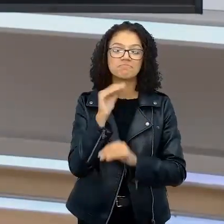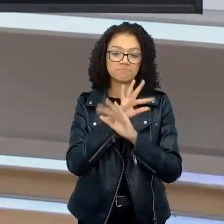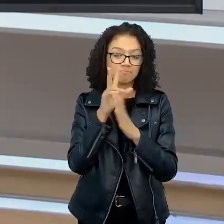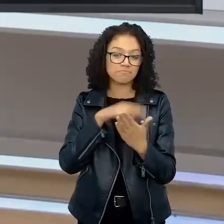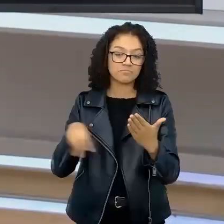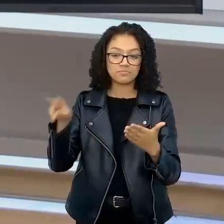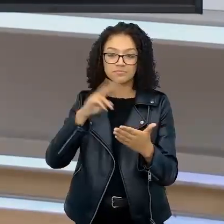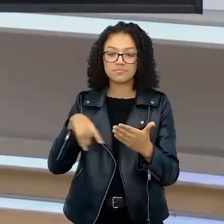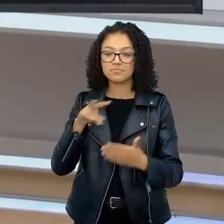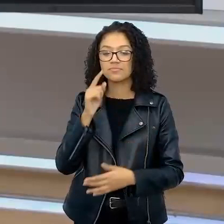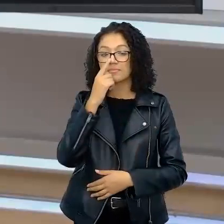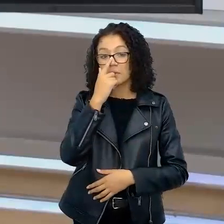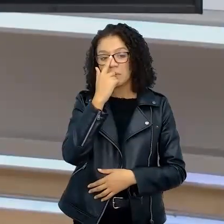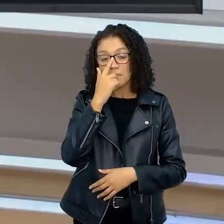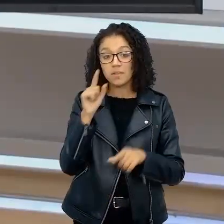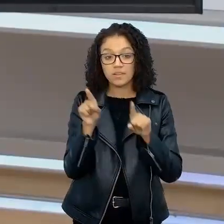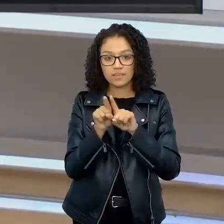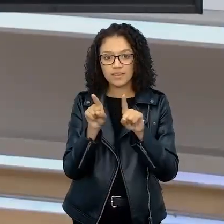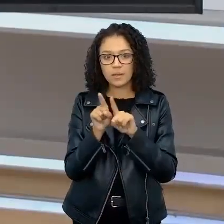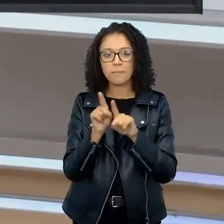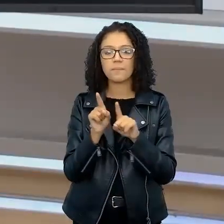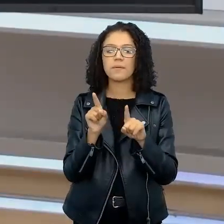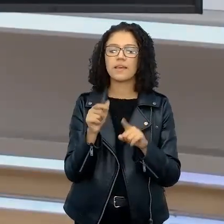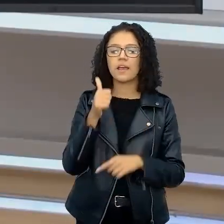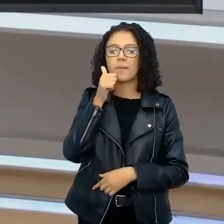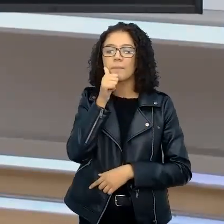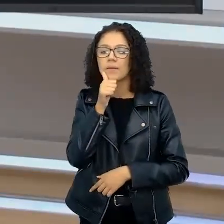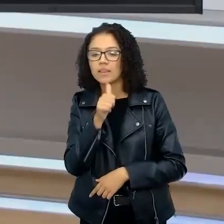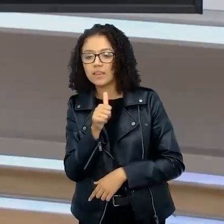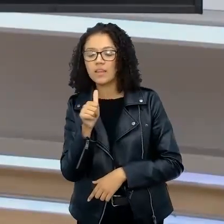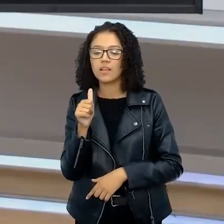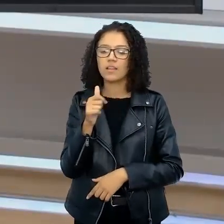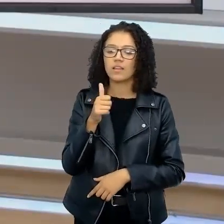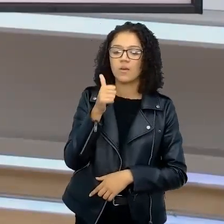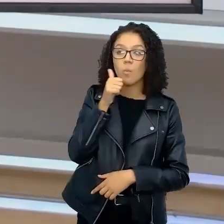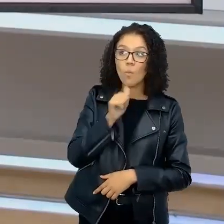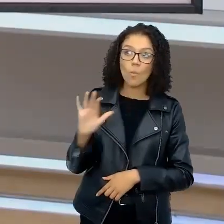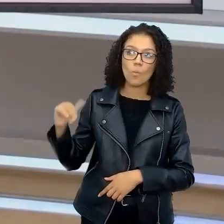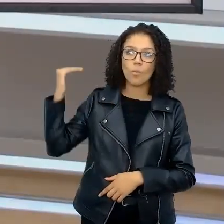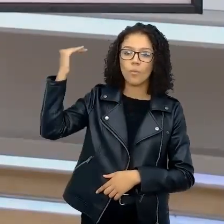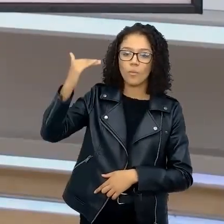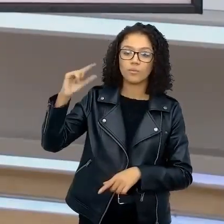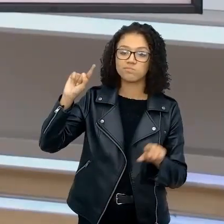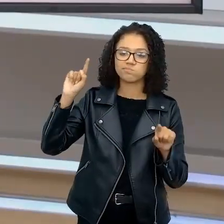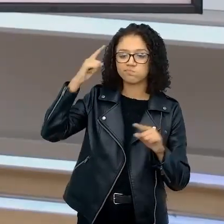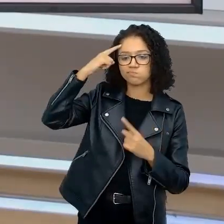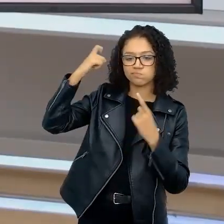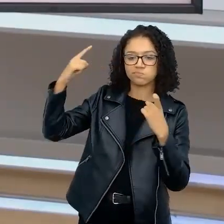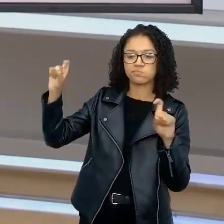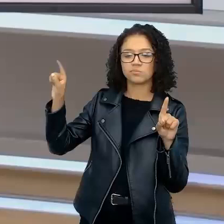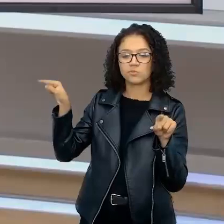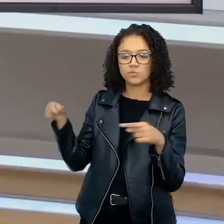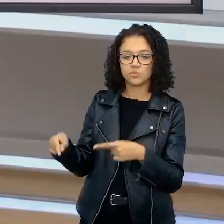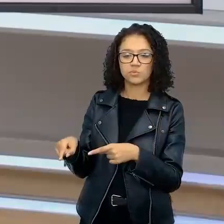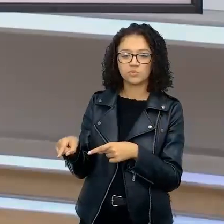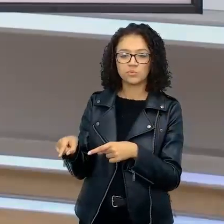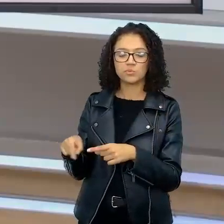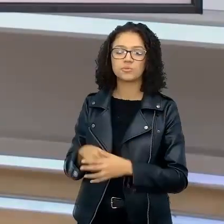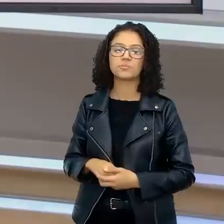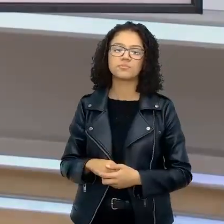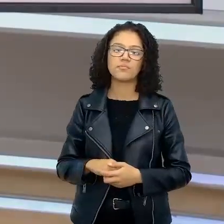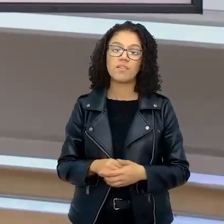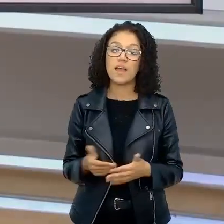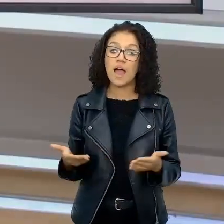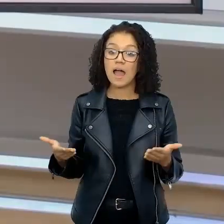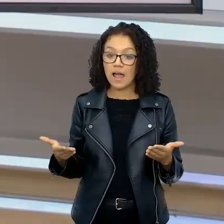curso, né, que é a violência contra meninas e mulheres. E agora a gente vai apresentar para vocês um